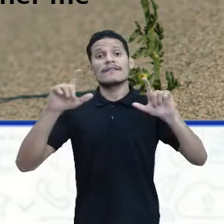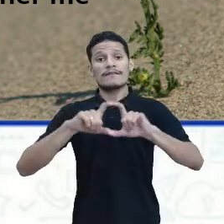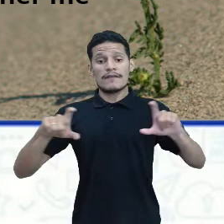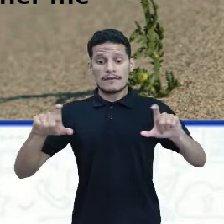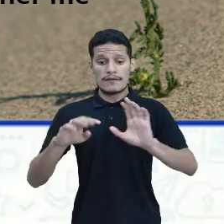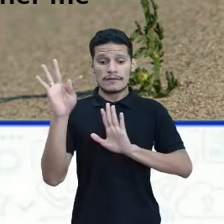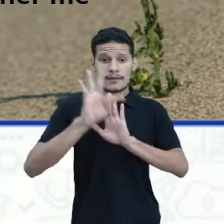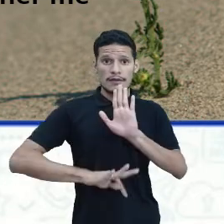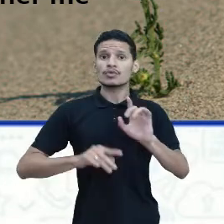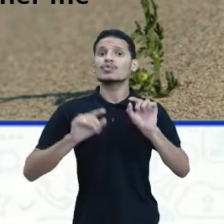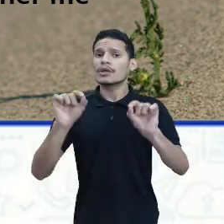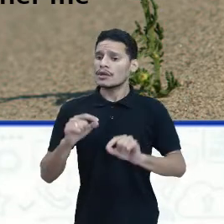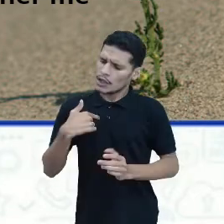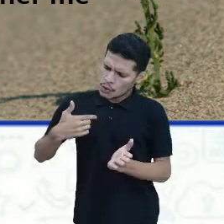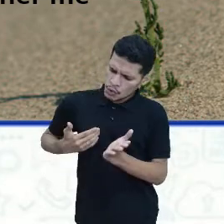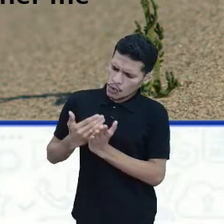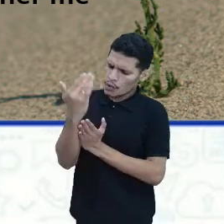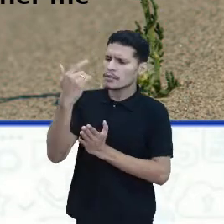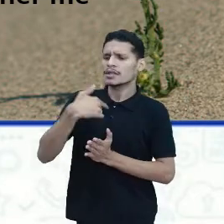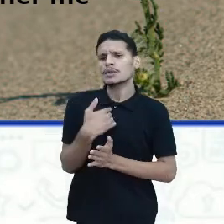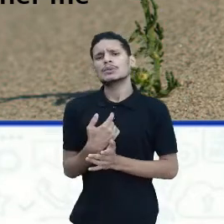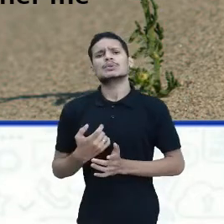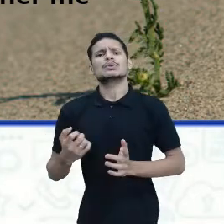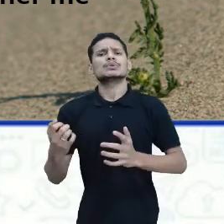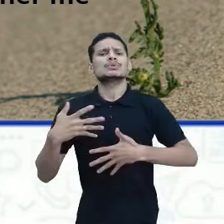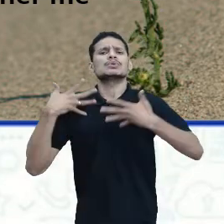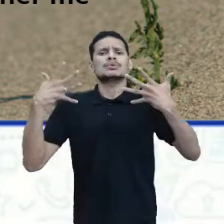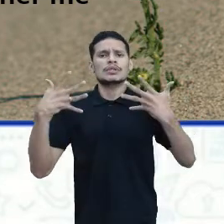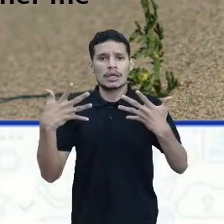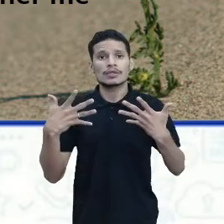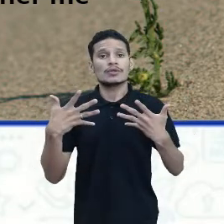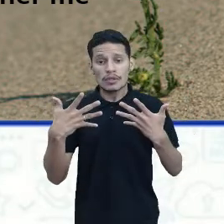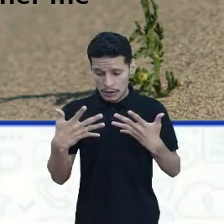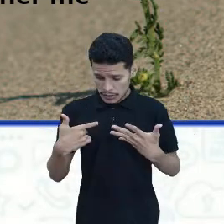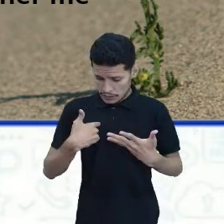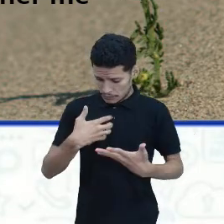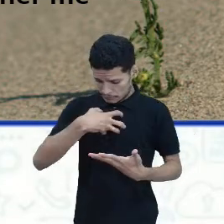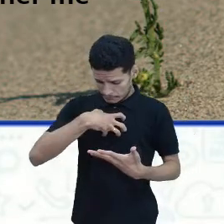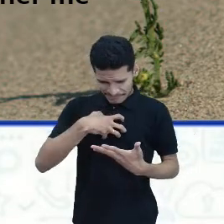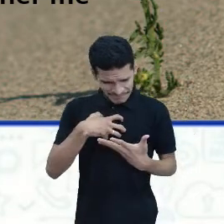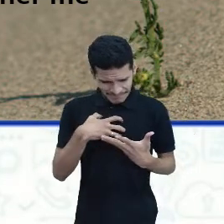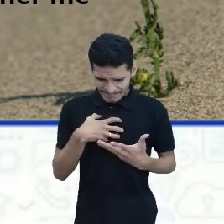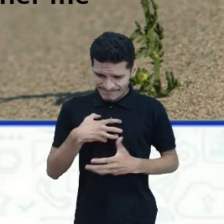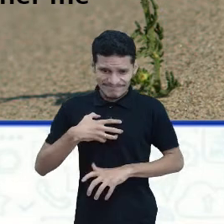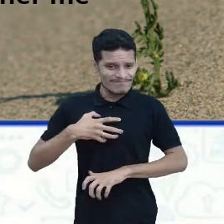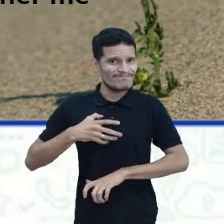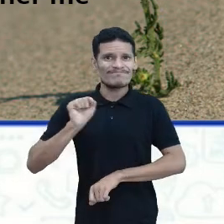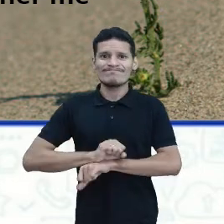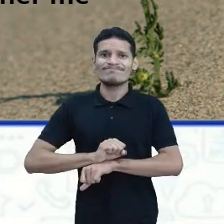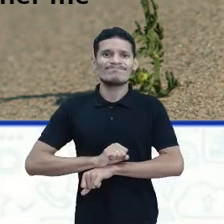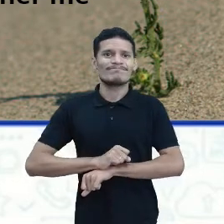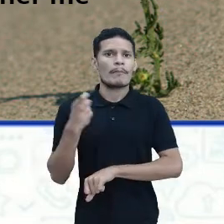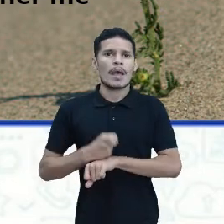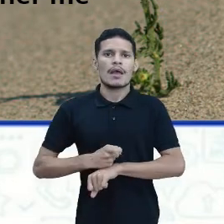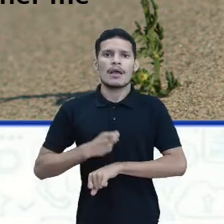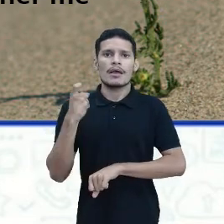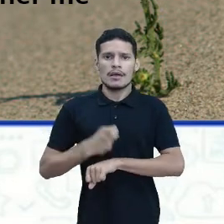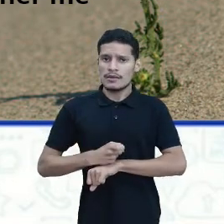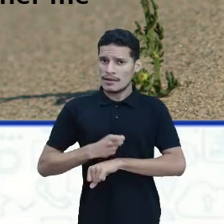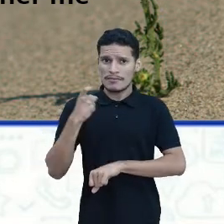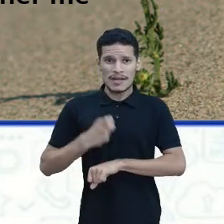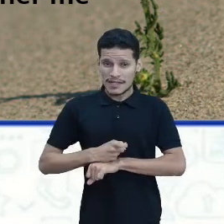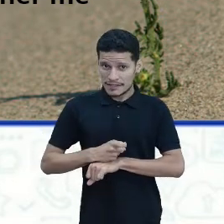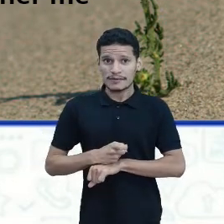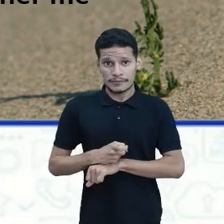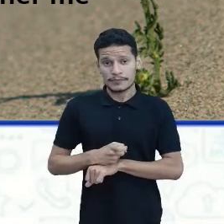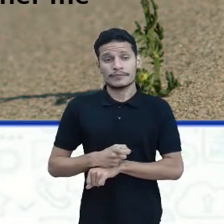ou seja, inicialmente eu estava assustado. I was petrified, ou seja, eu estava petrificado. Keep thinking I could never live without